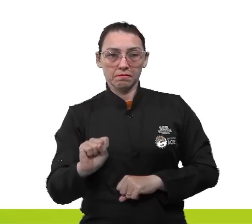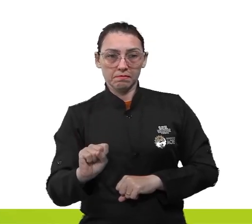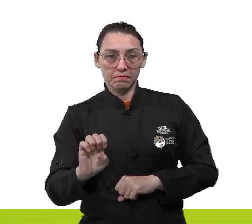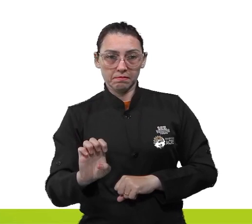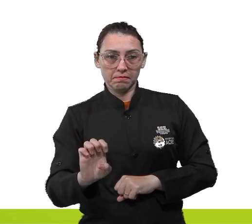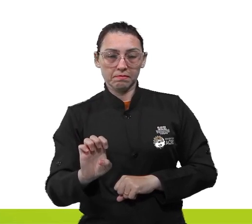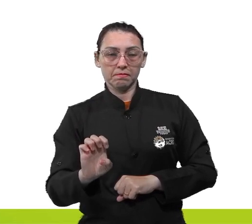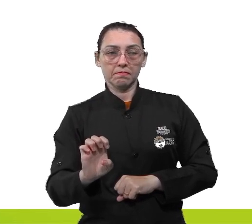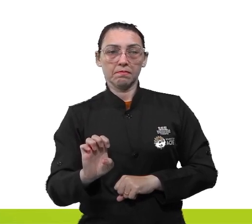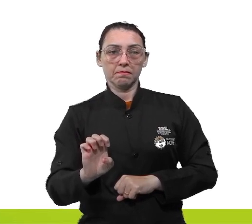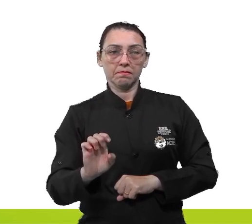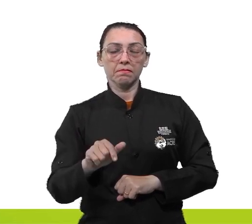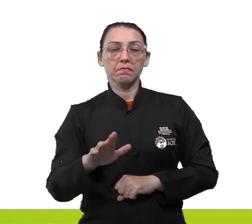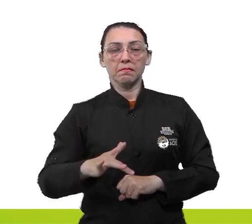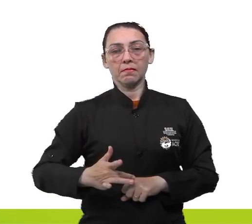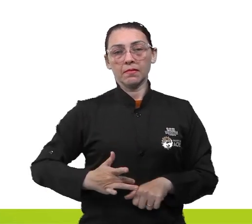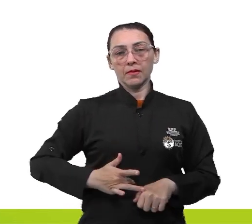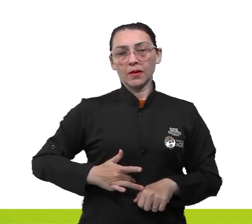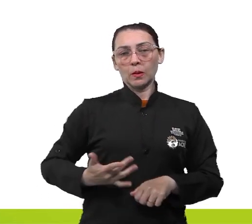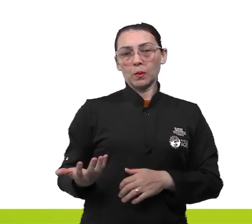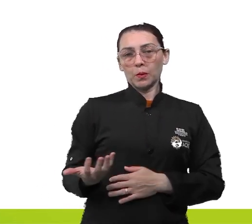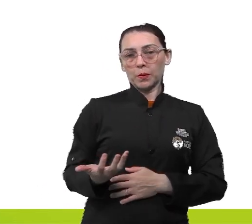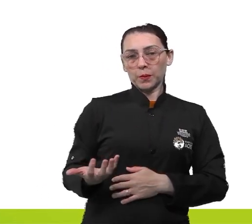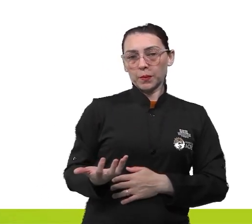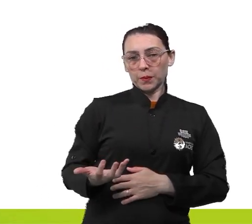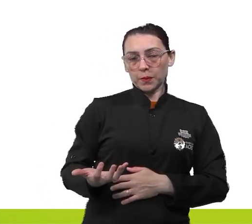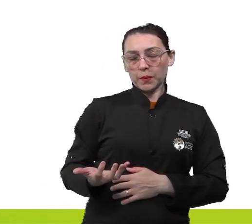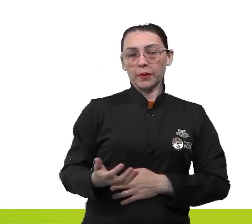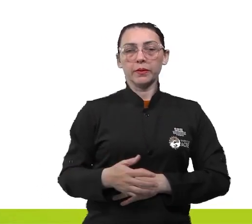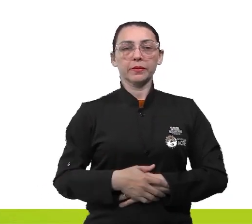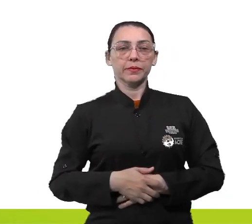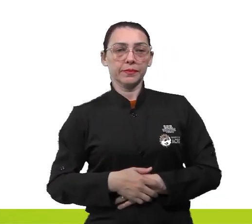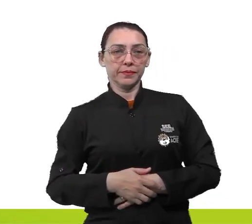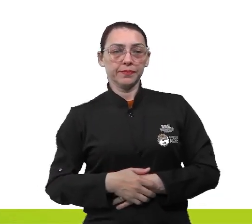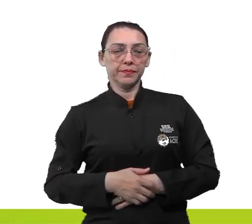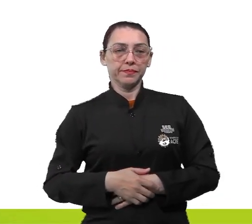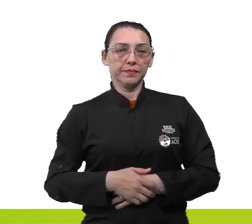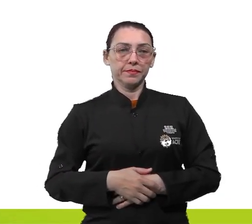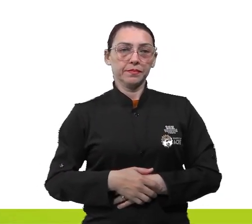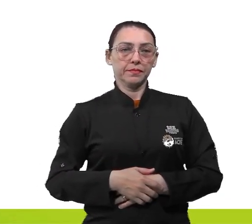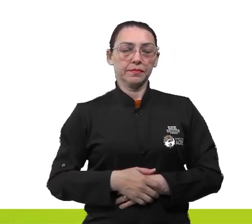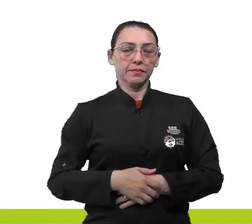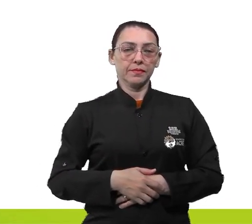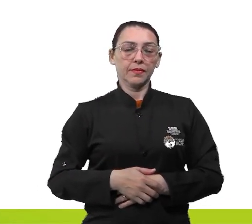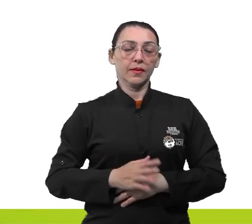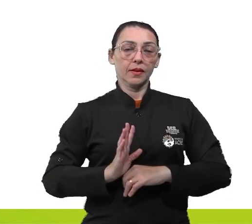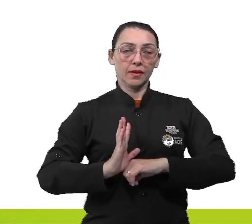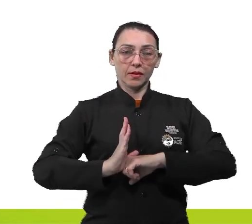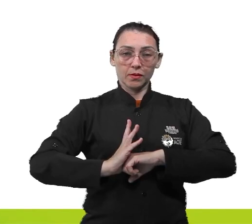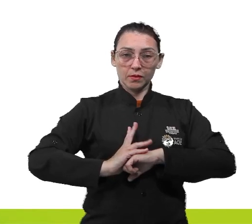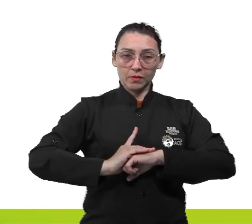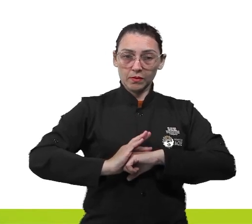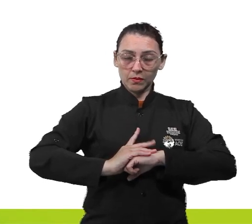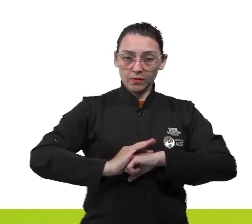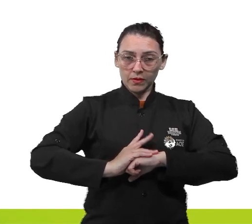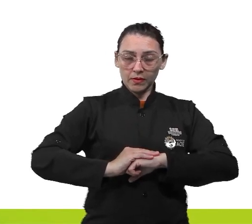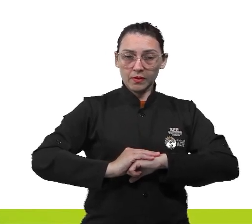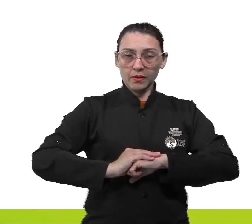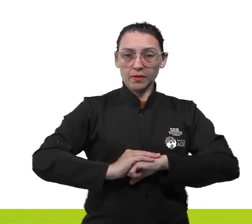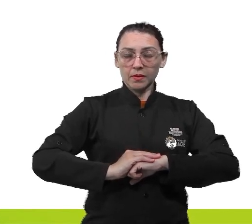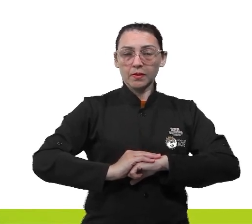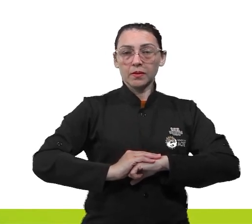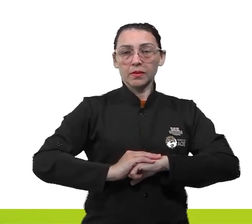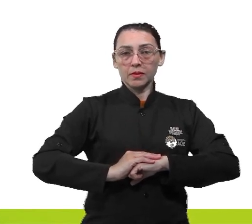atacar quem? O fígado, tá, pessoal? Cirrose hepática, ele é uma causa ocasionada